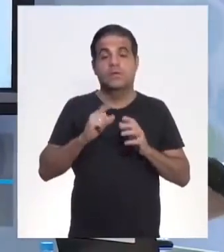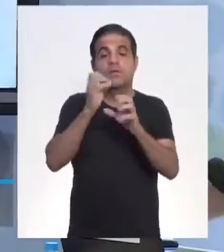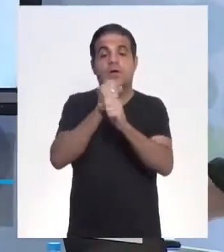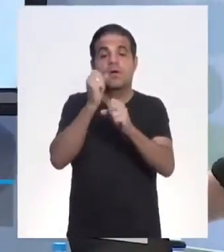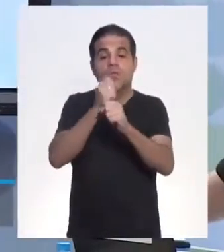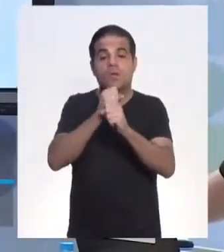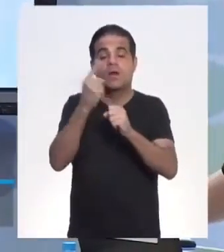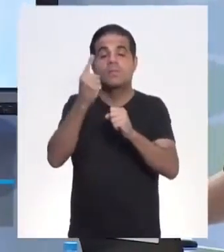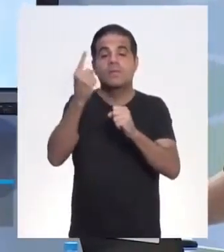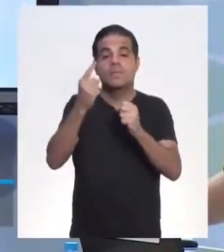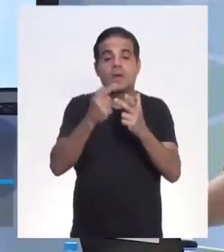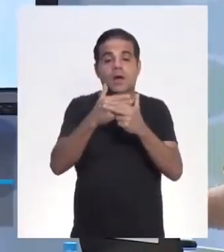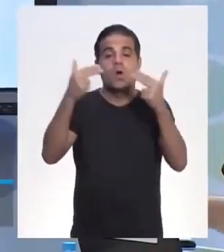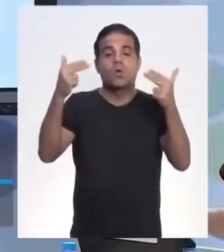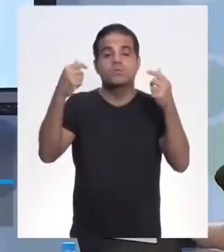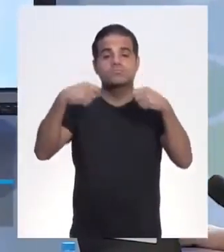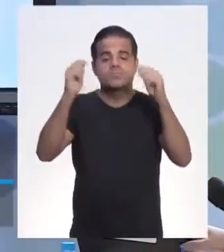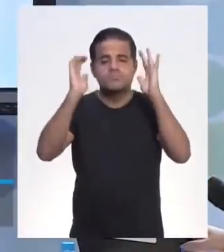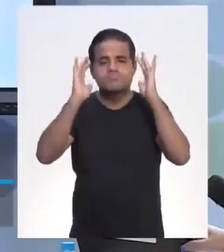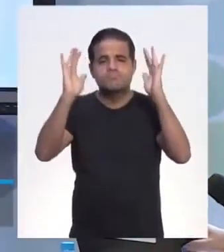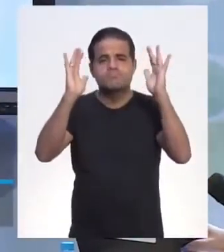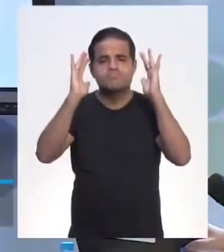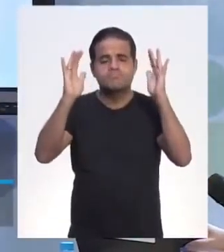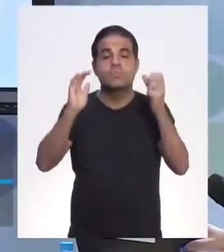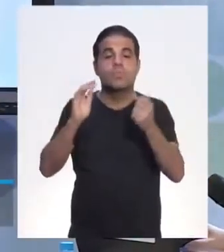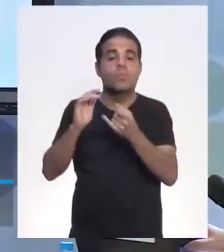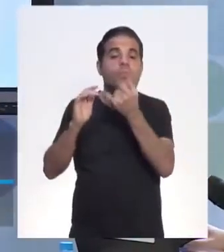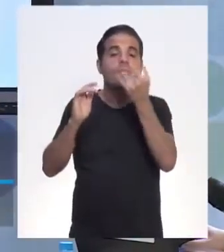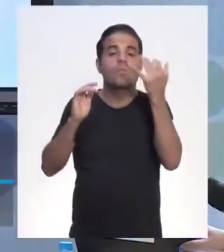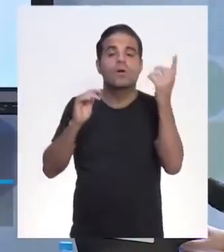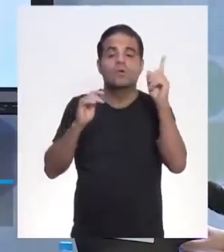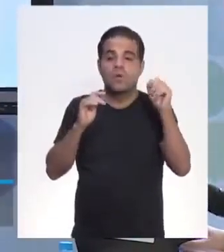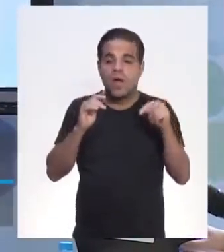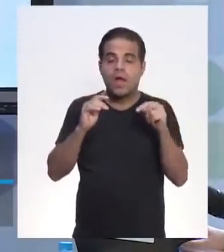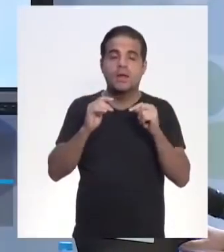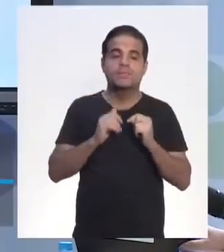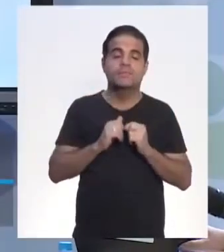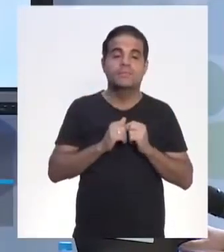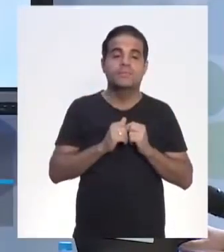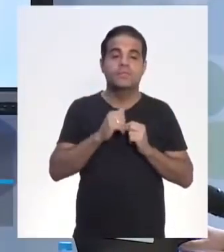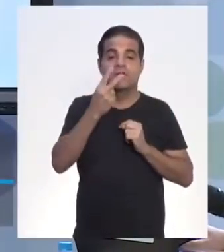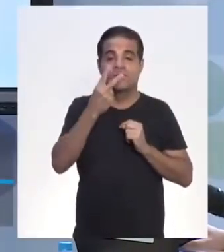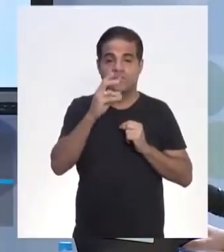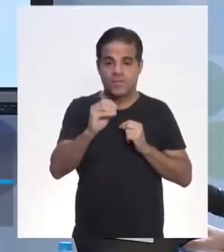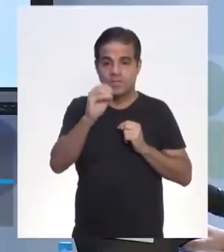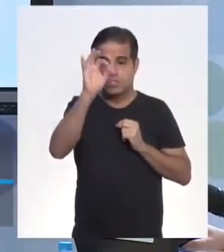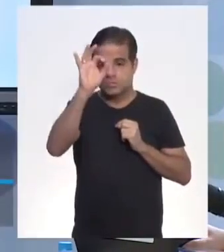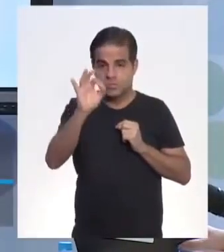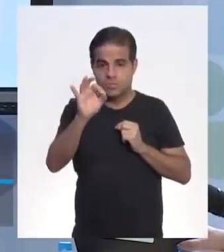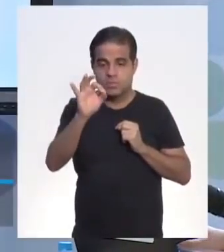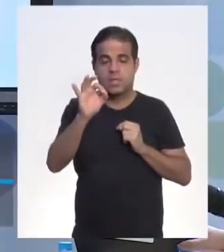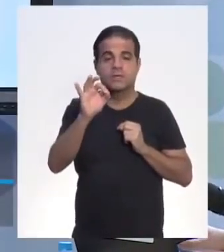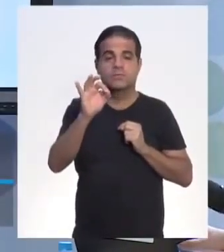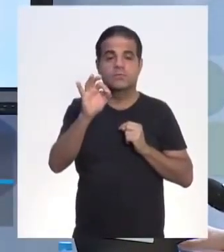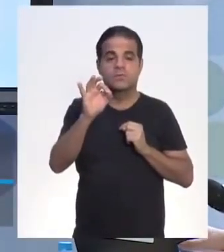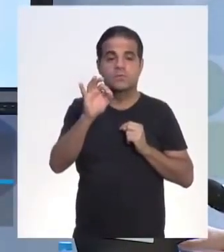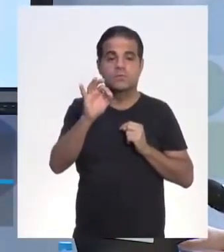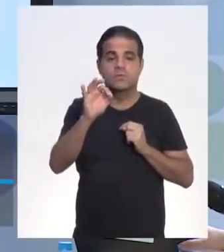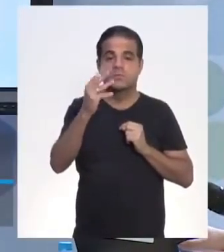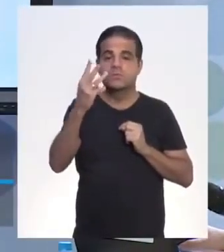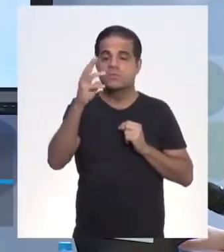calcular Qual que é a primeira coisa que eu tenho que pensar Quanto que é vinte por cento